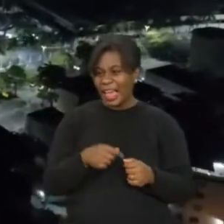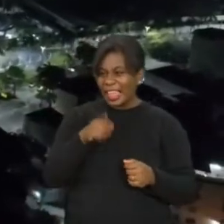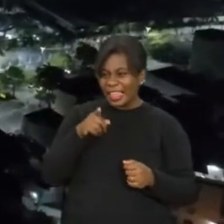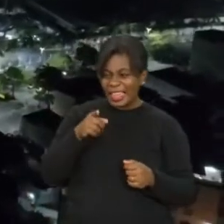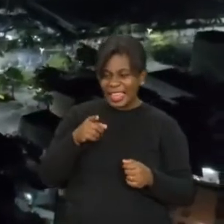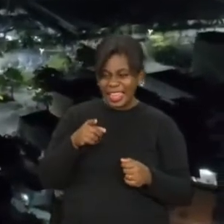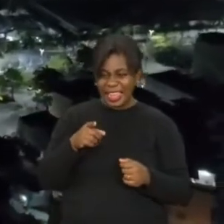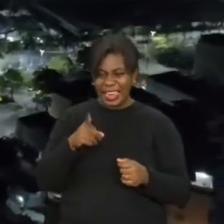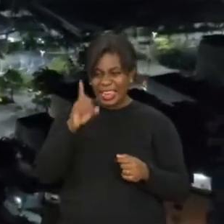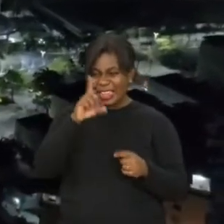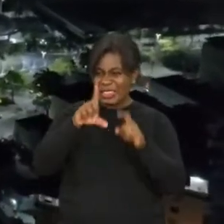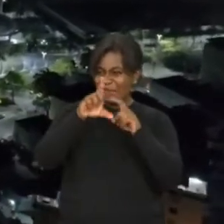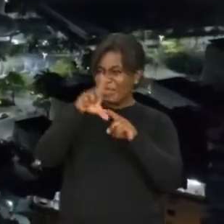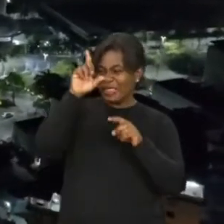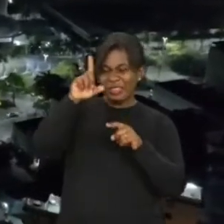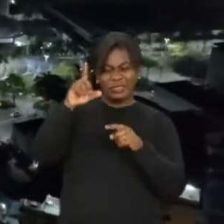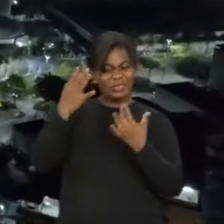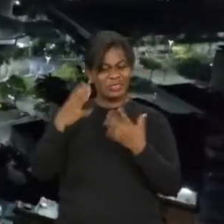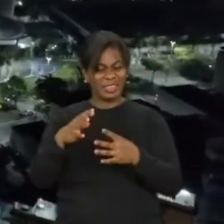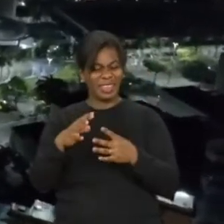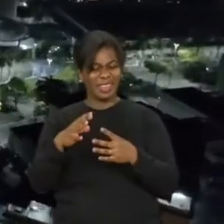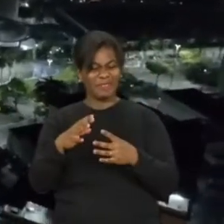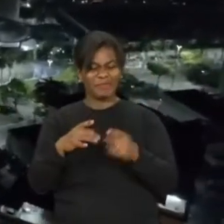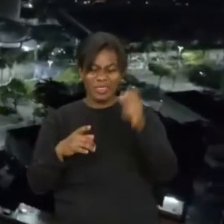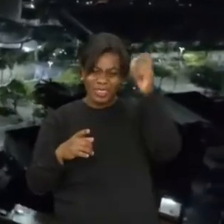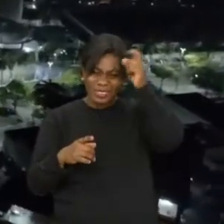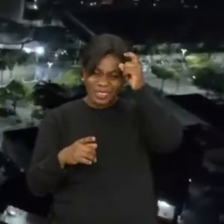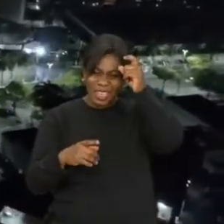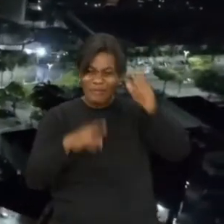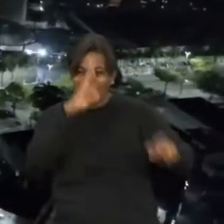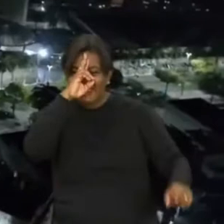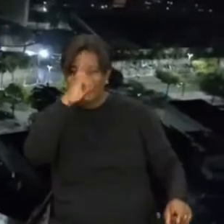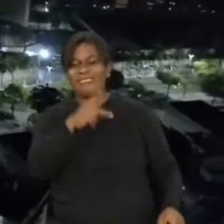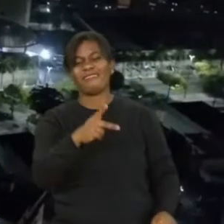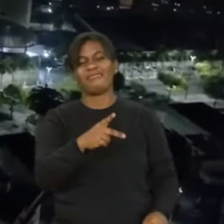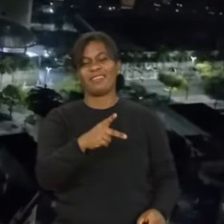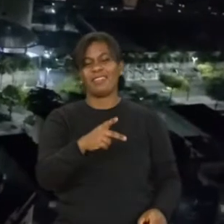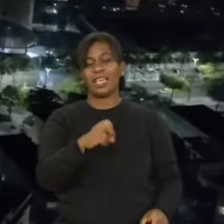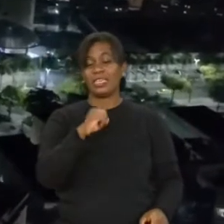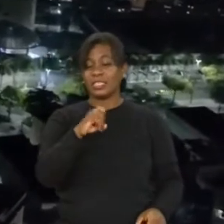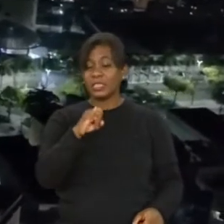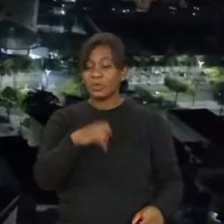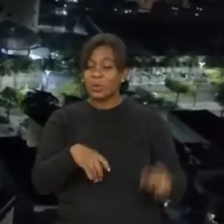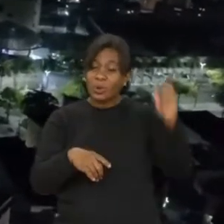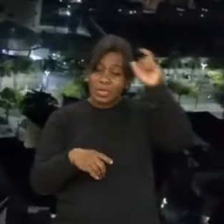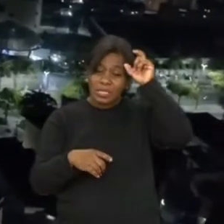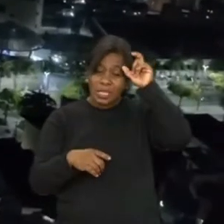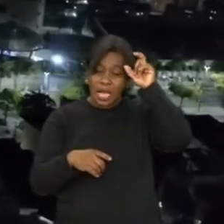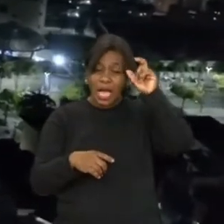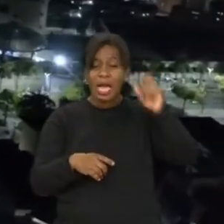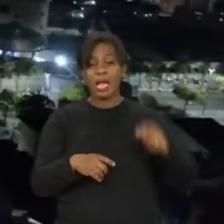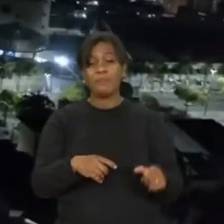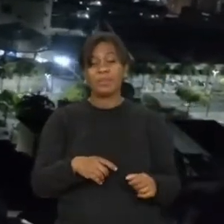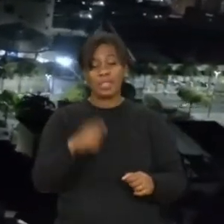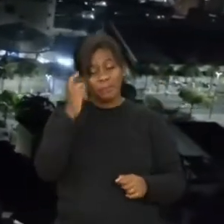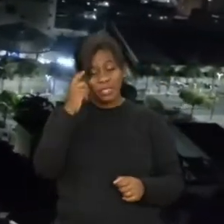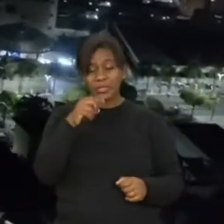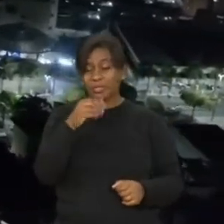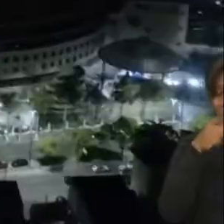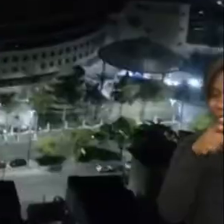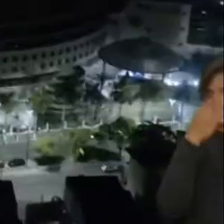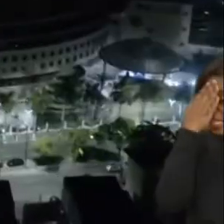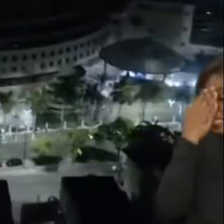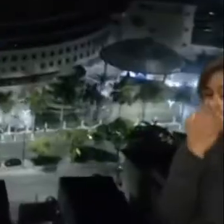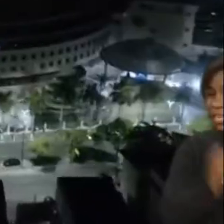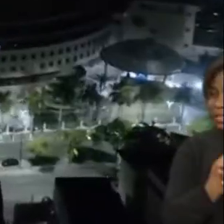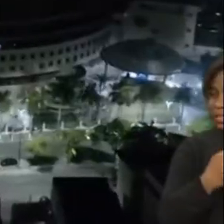Deus, ele está muito enganado. Se o diabo está pensando que você está crendo no que você tem, nas bênçãos que Deus te deu, não,